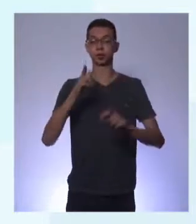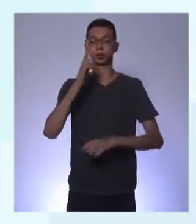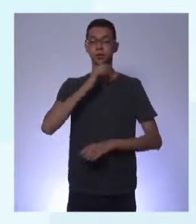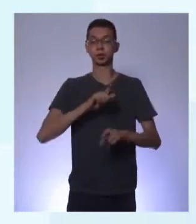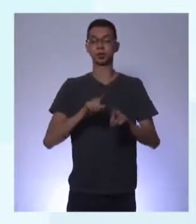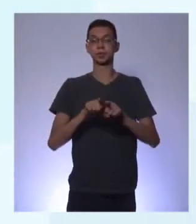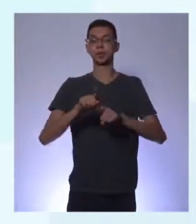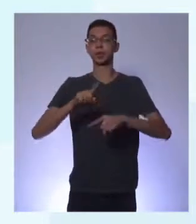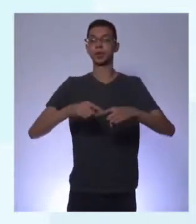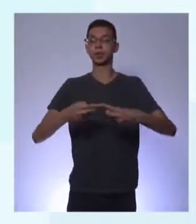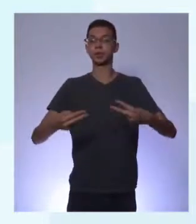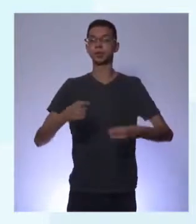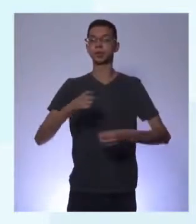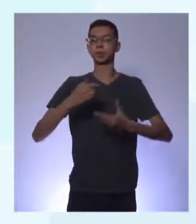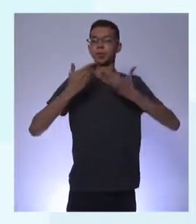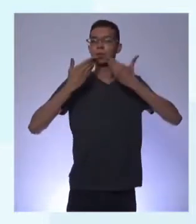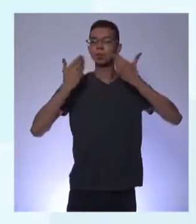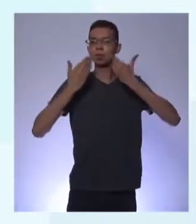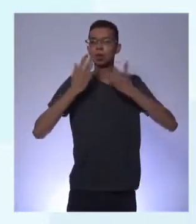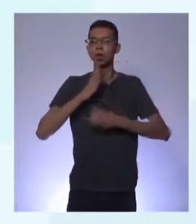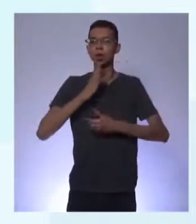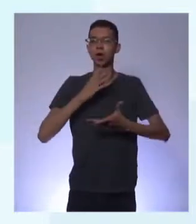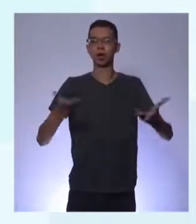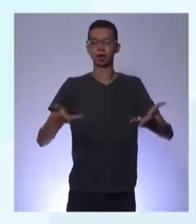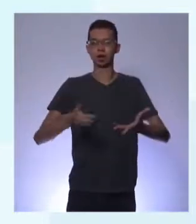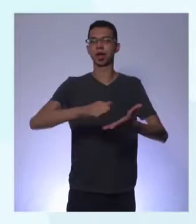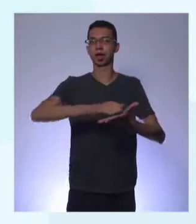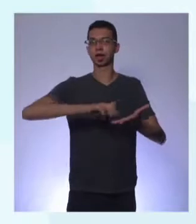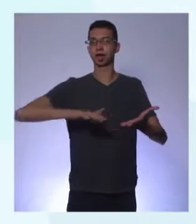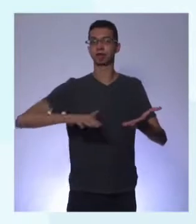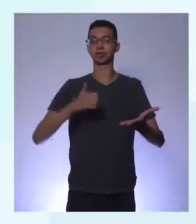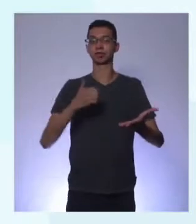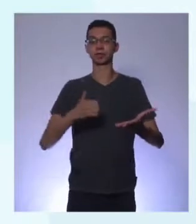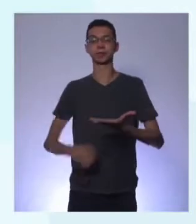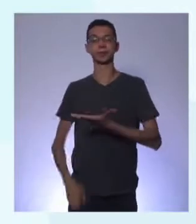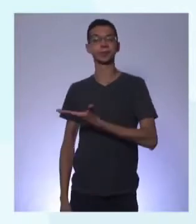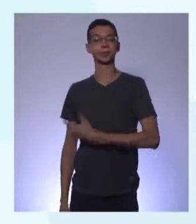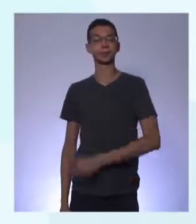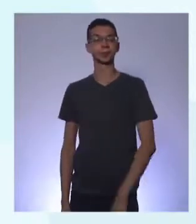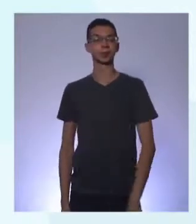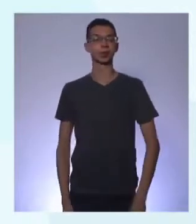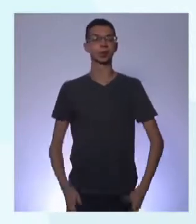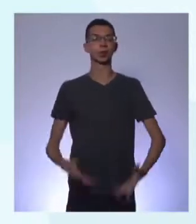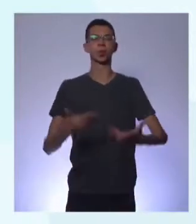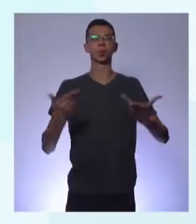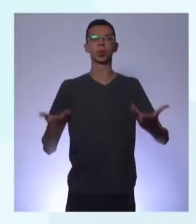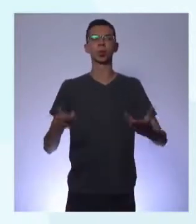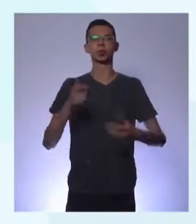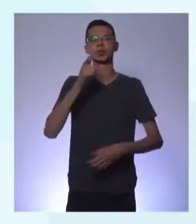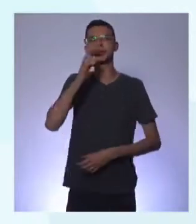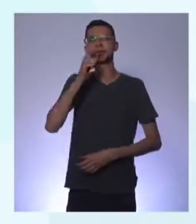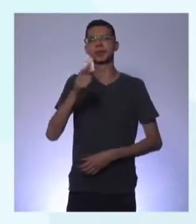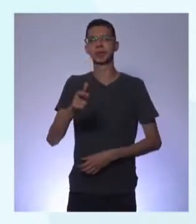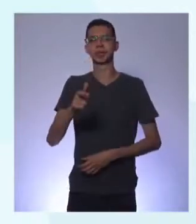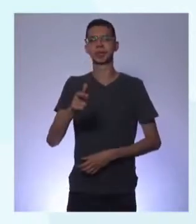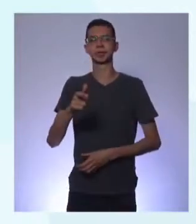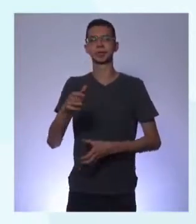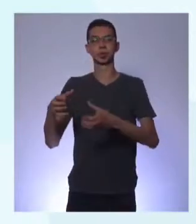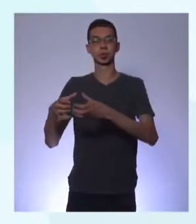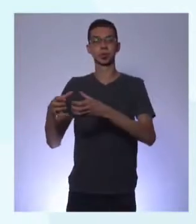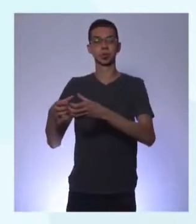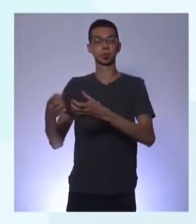de conhecimento da aula, vai aí uma atividade. Quais eram os interesses das